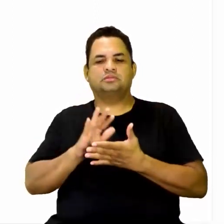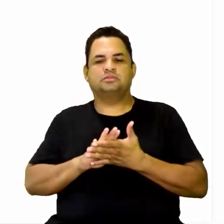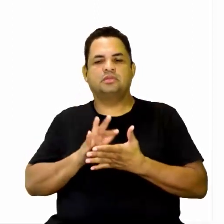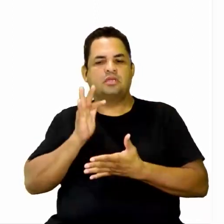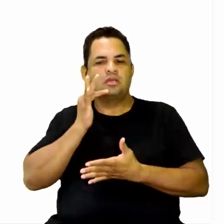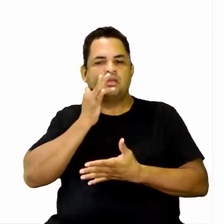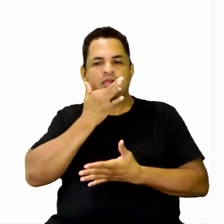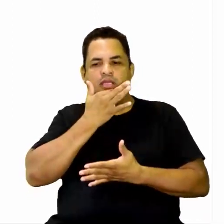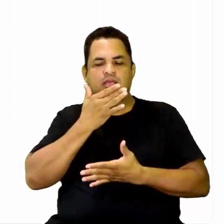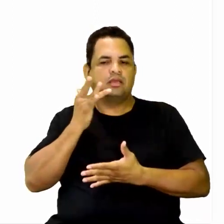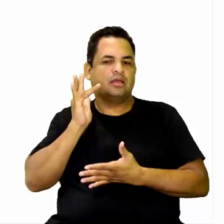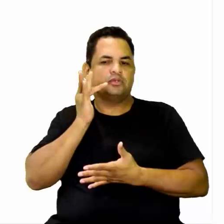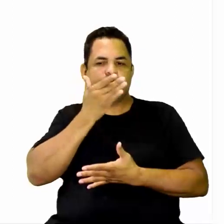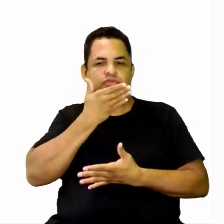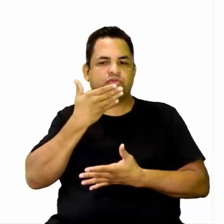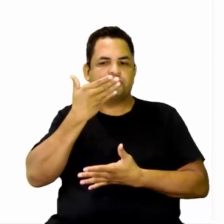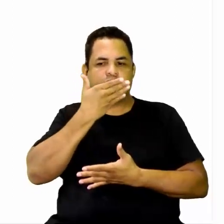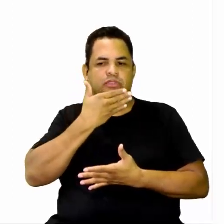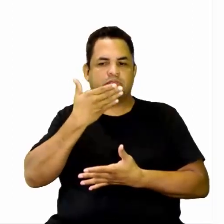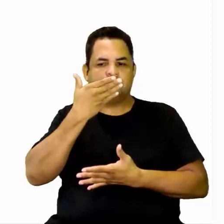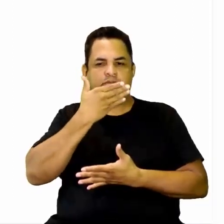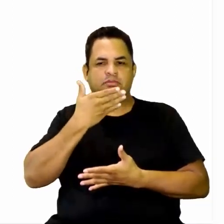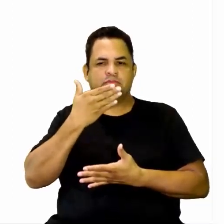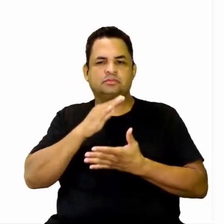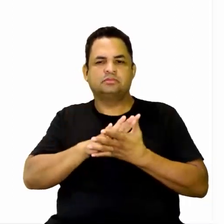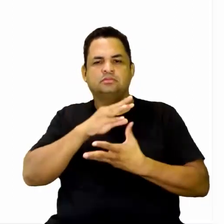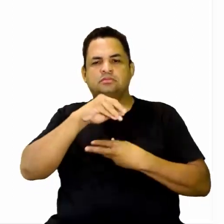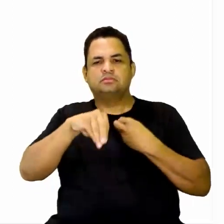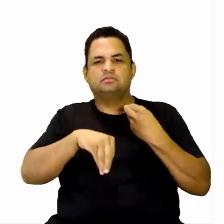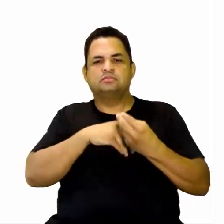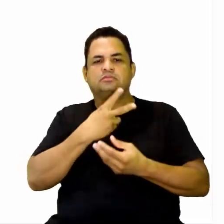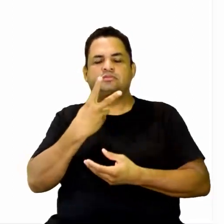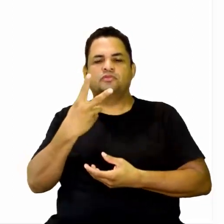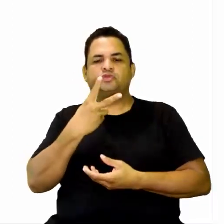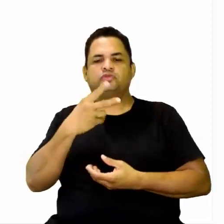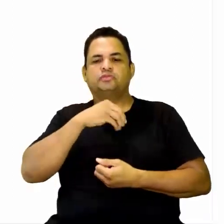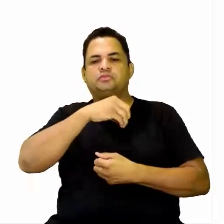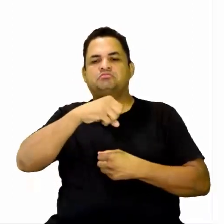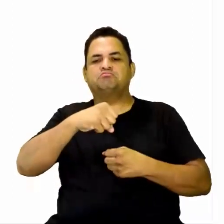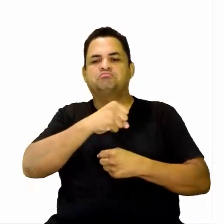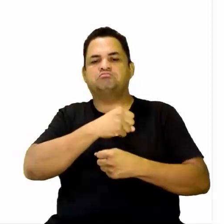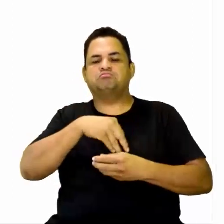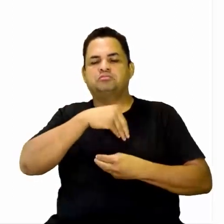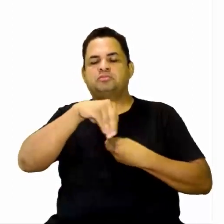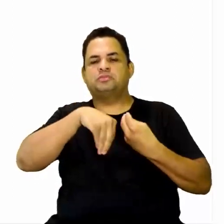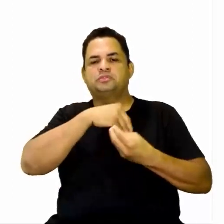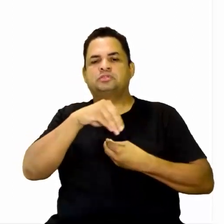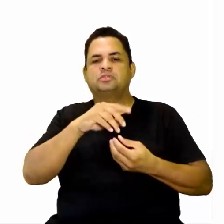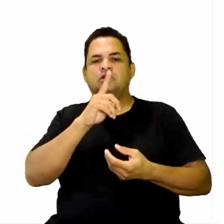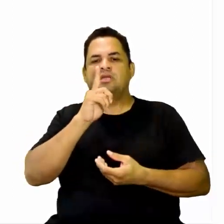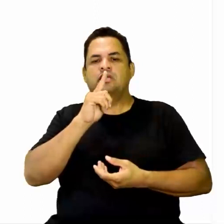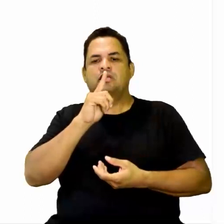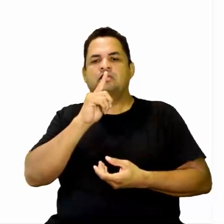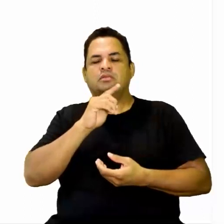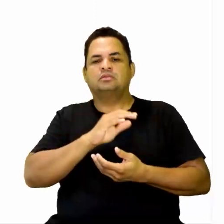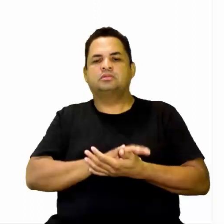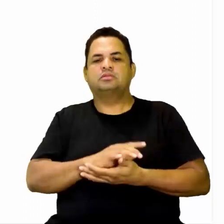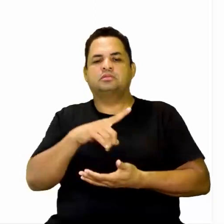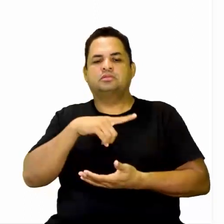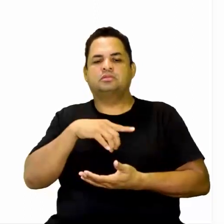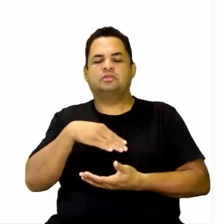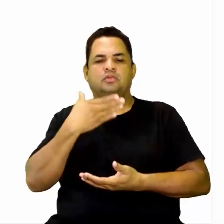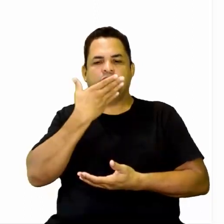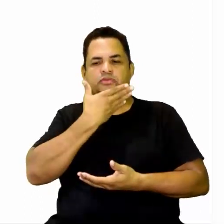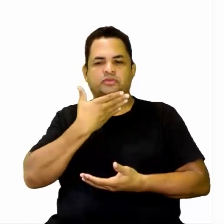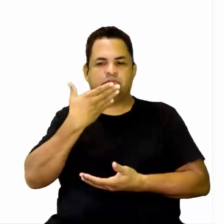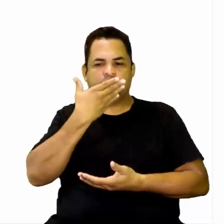dissolvido. Então, você tem aqui dois componentes. Você tem a água e você tem